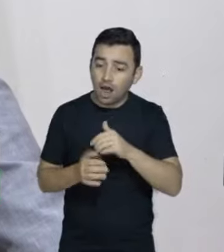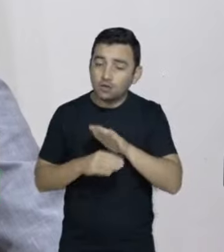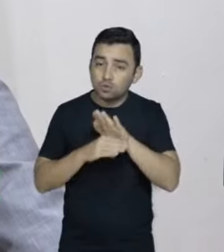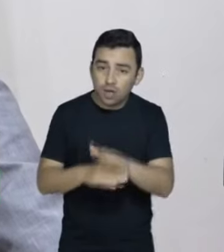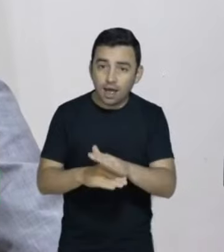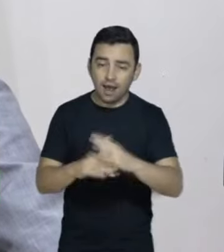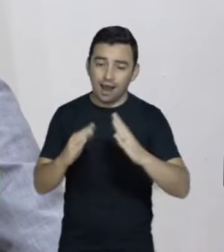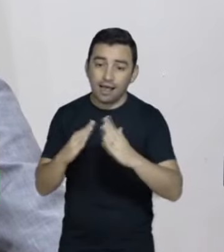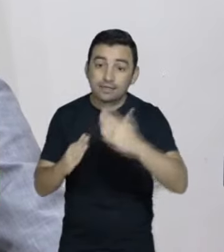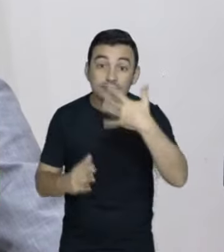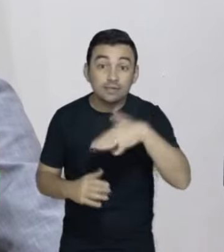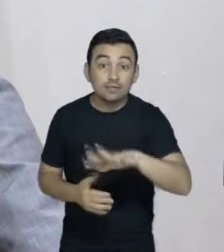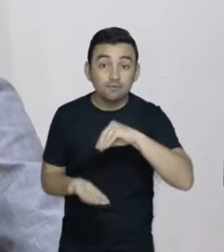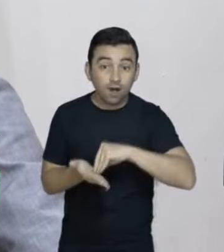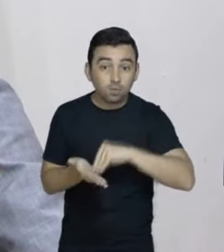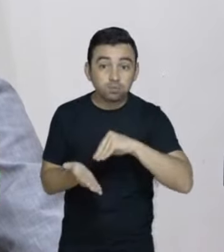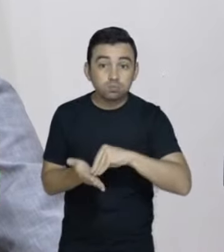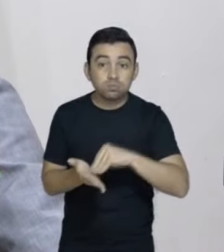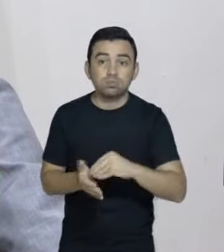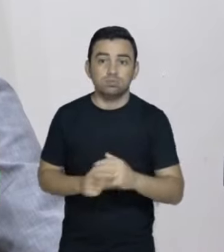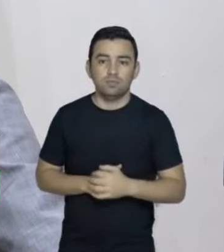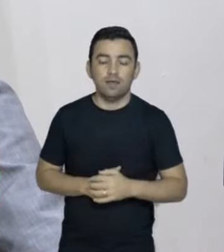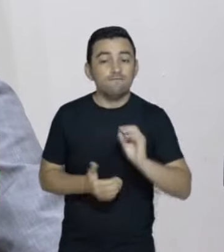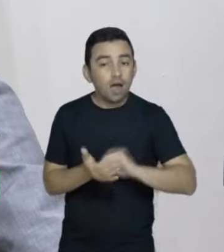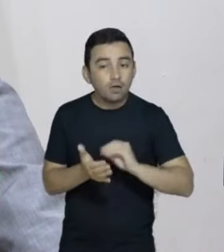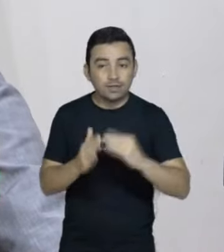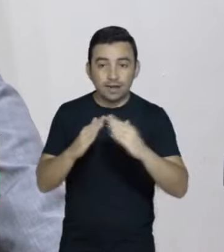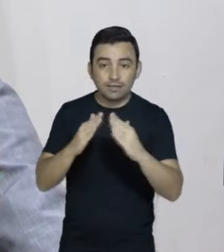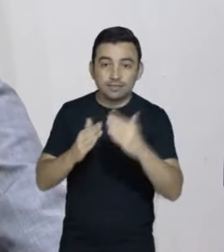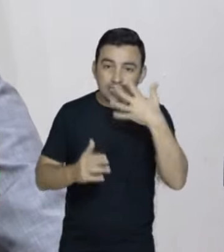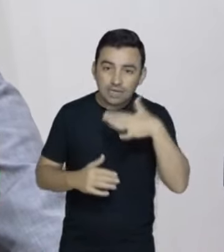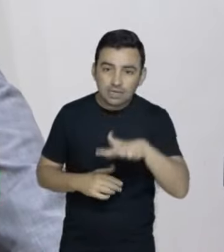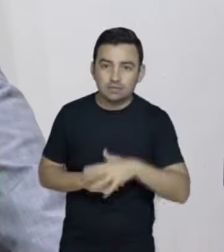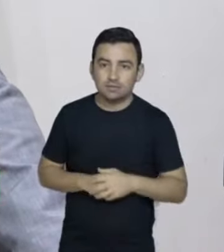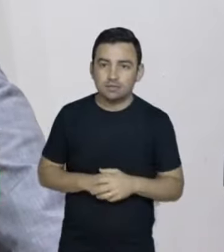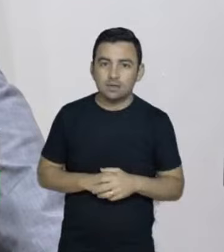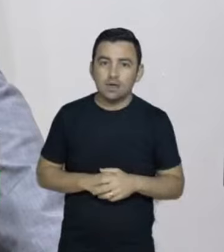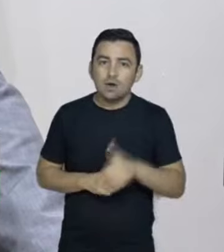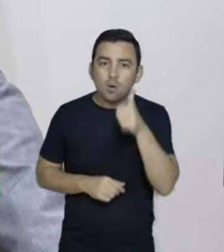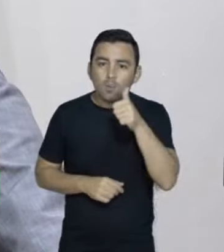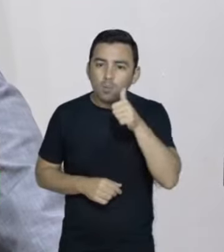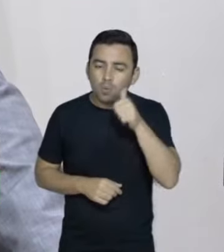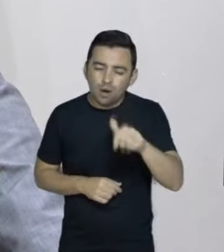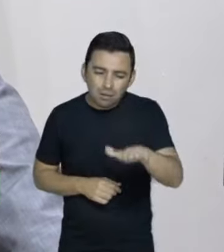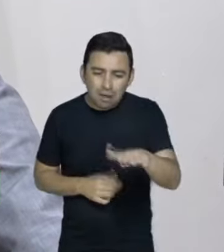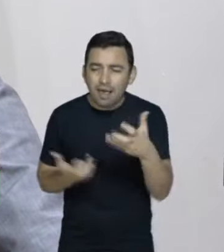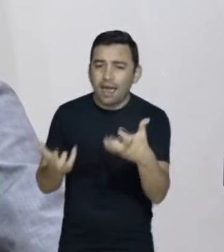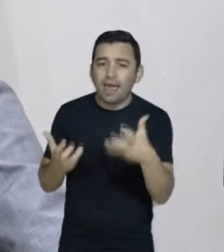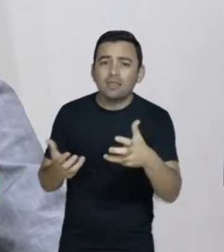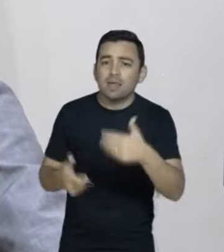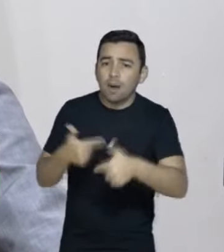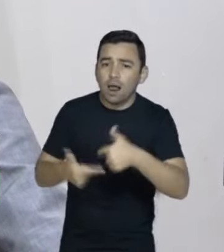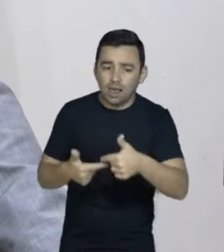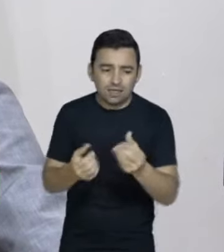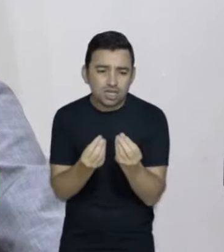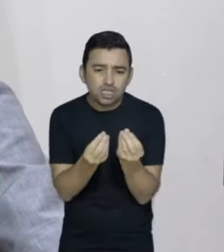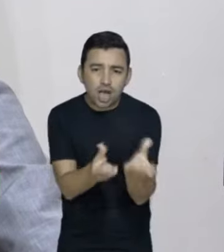faltando. Está faltando creche lá. Mulher está lá, mulherzinha de 1,5 metro, querendo ir trabalhar, não tem onde deixar o filho